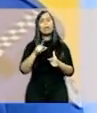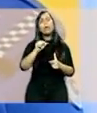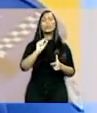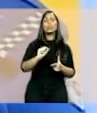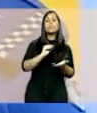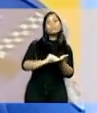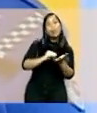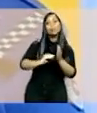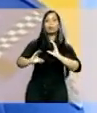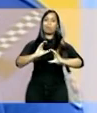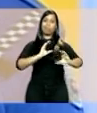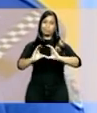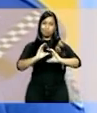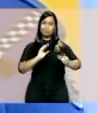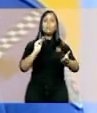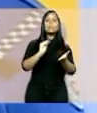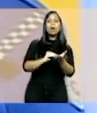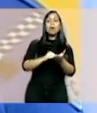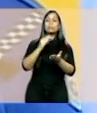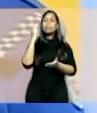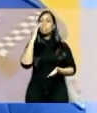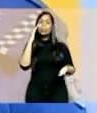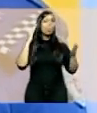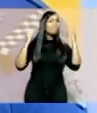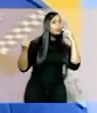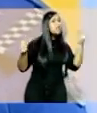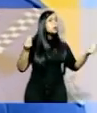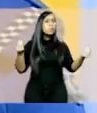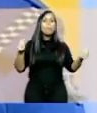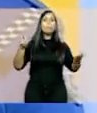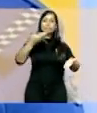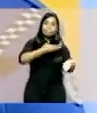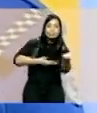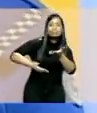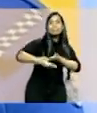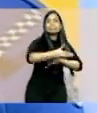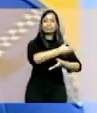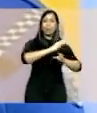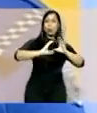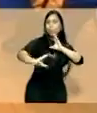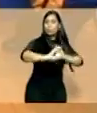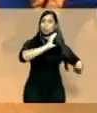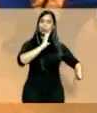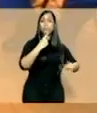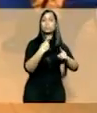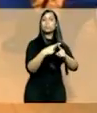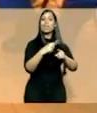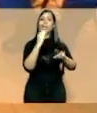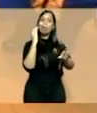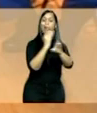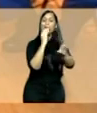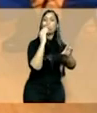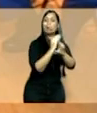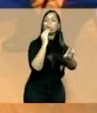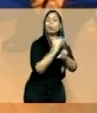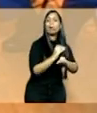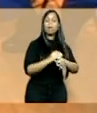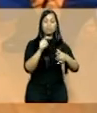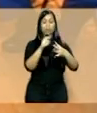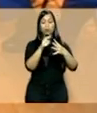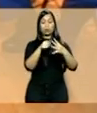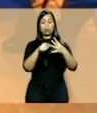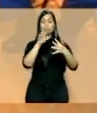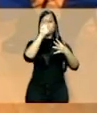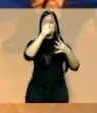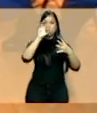de comunicação, é falta de entender o que o outro pensa, porque não se ouve o outro, na verdade. E ficou estabelecido 4 núcleos em